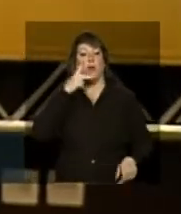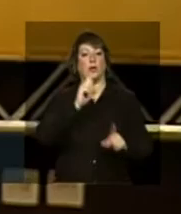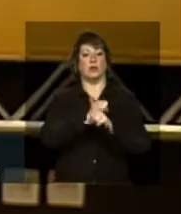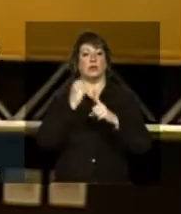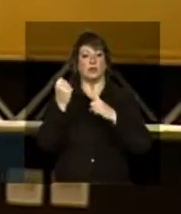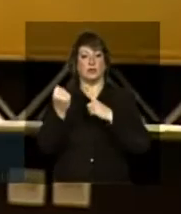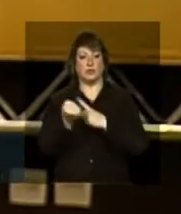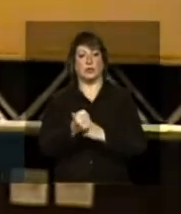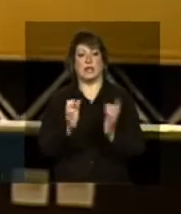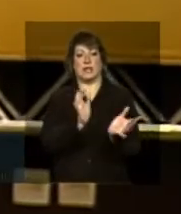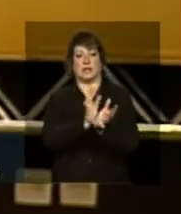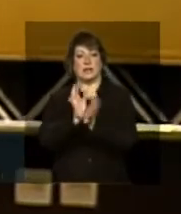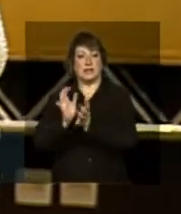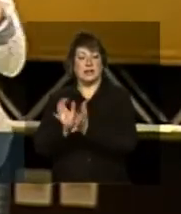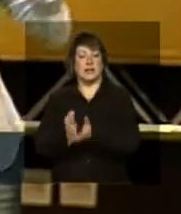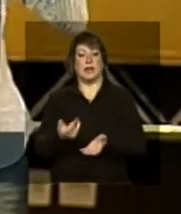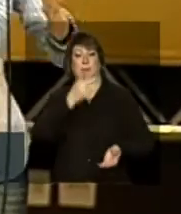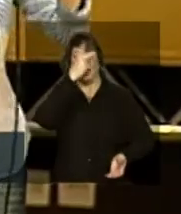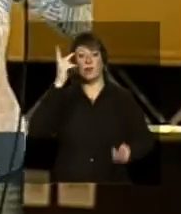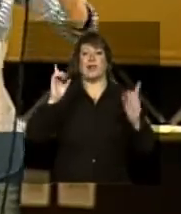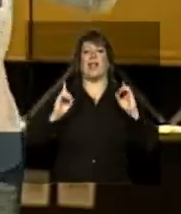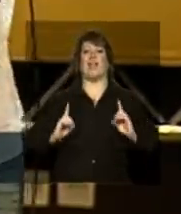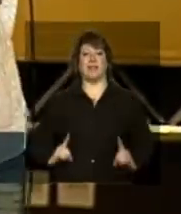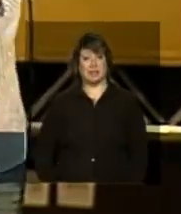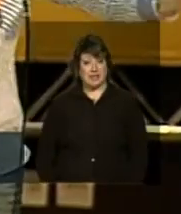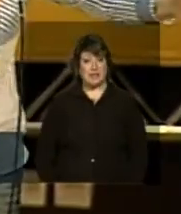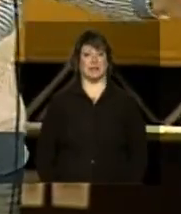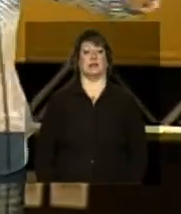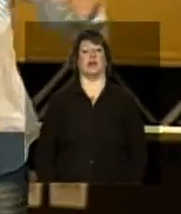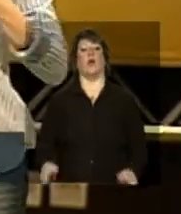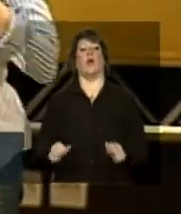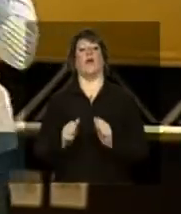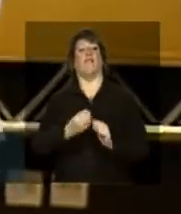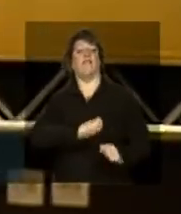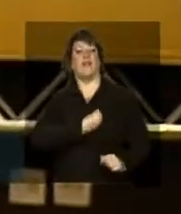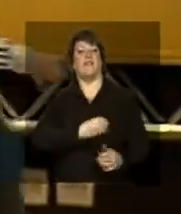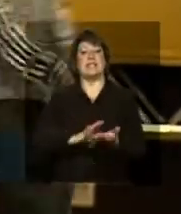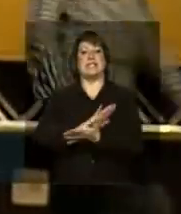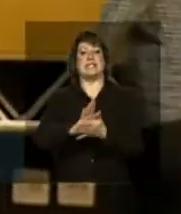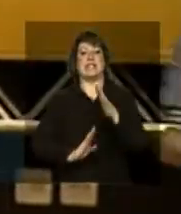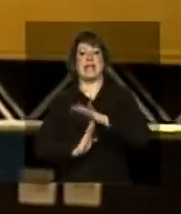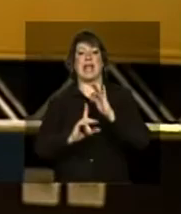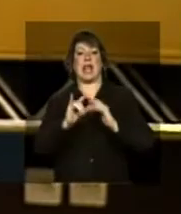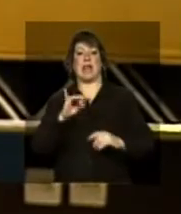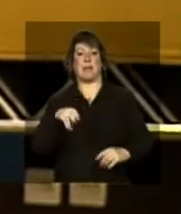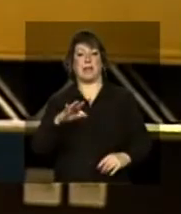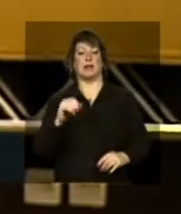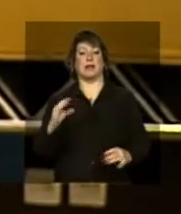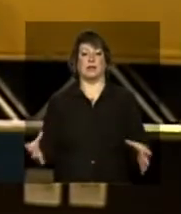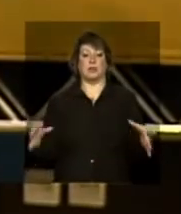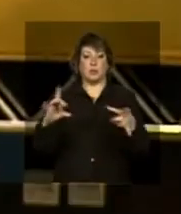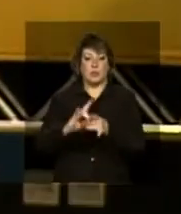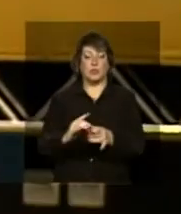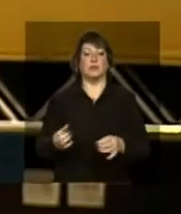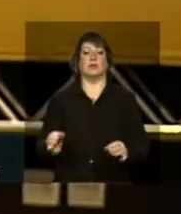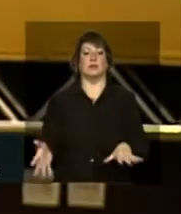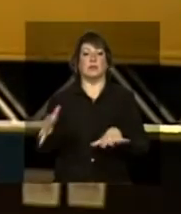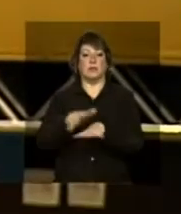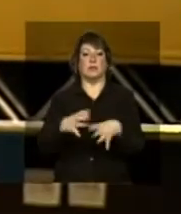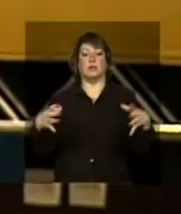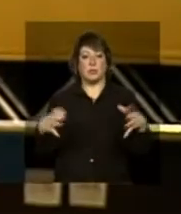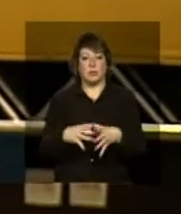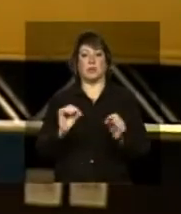como na área das pessoas com deficiência, com viver sem limite para a integração das crianças com deficiência